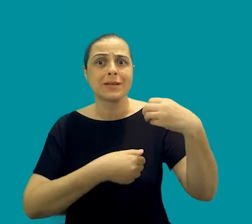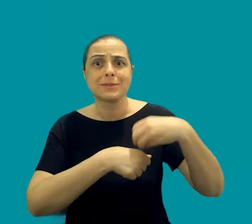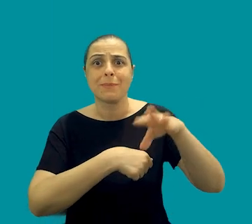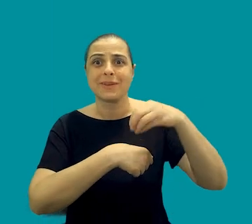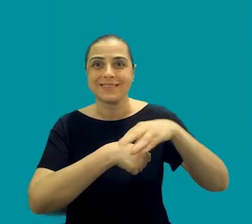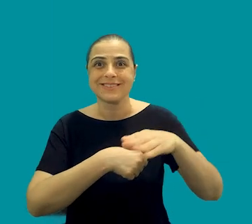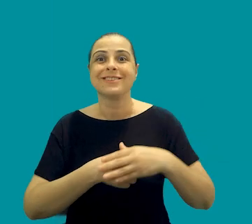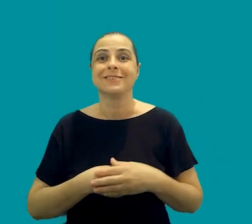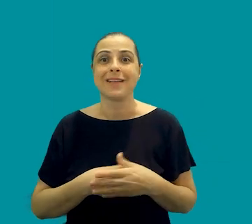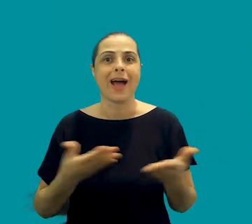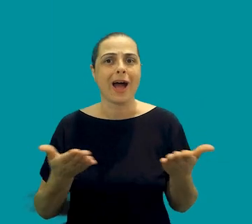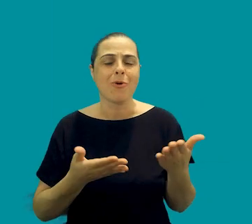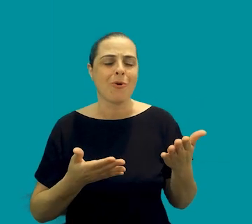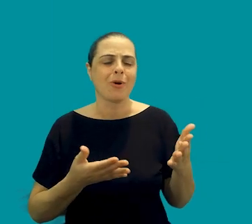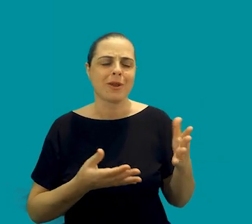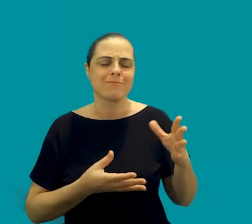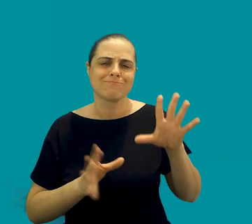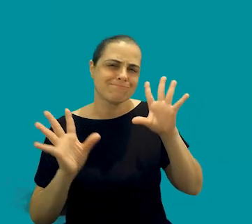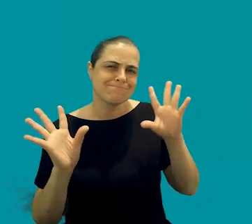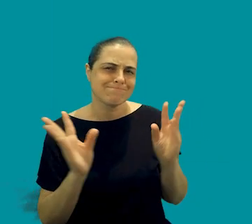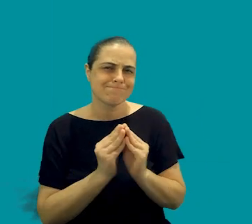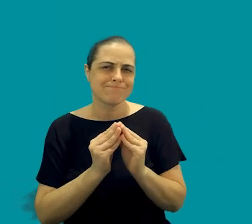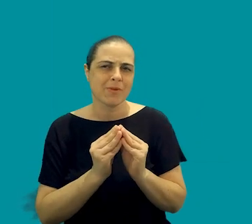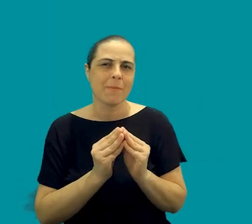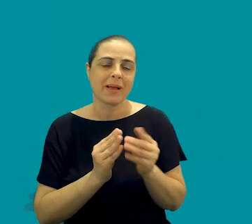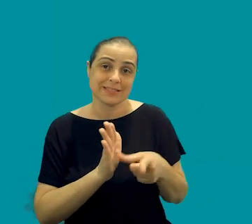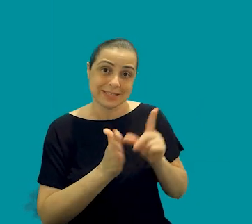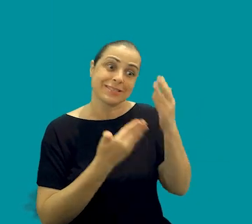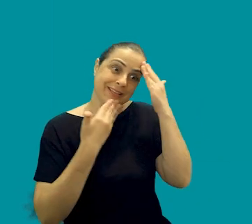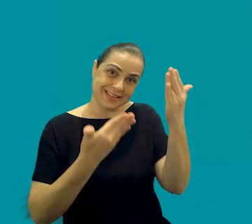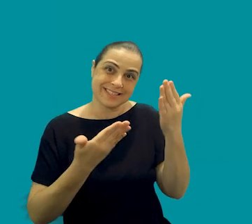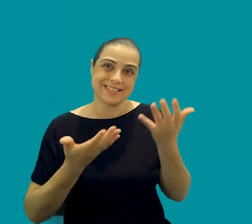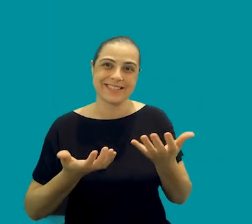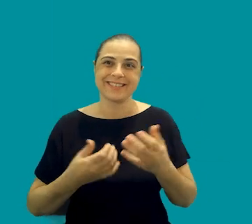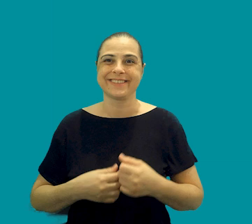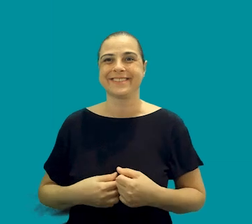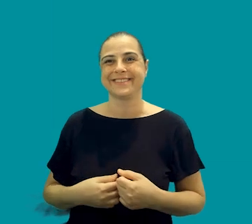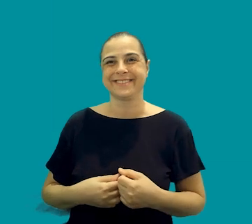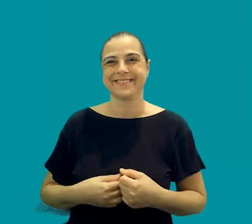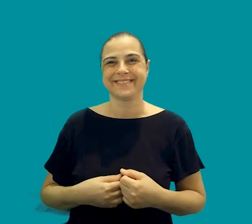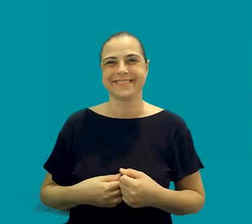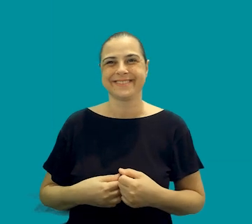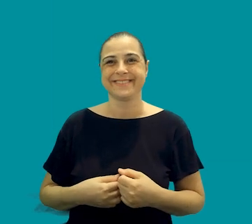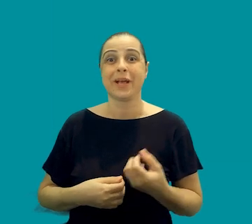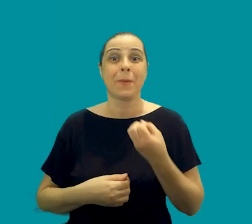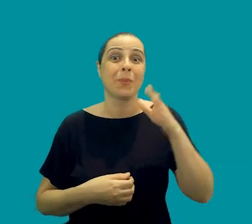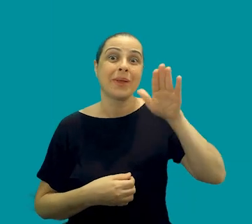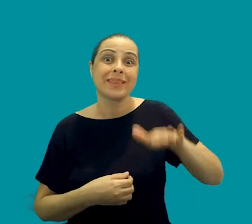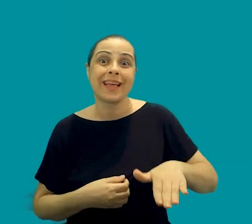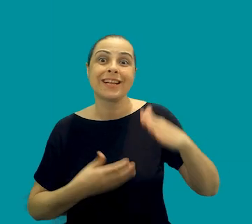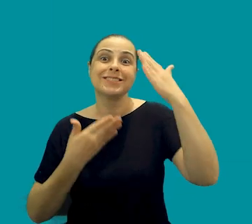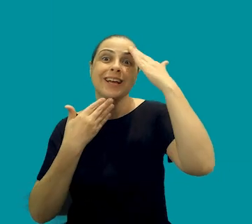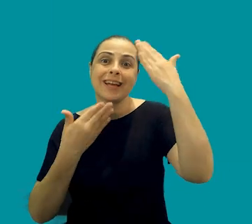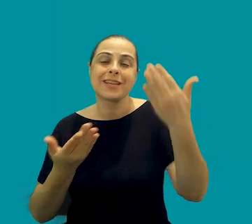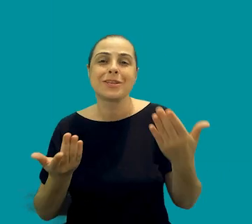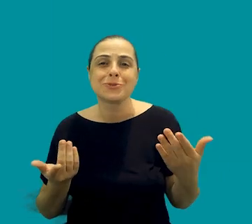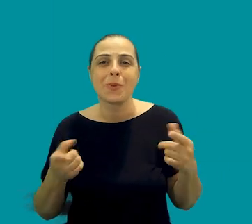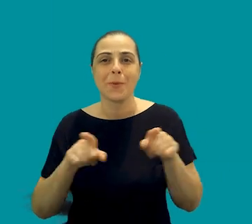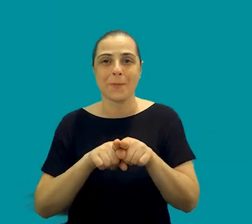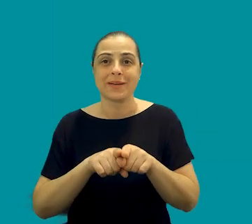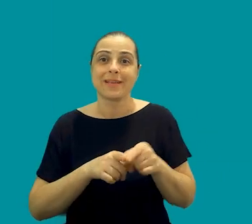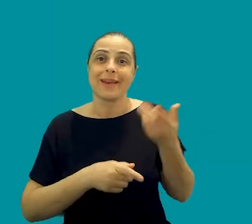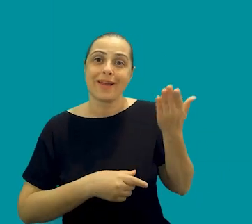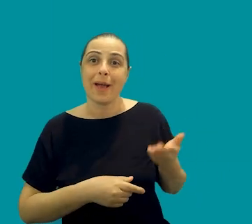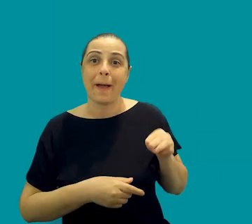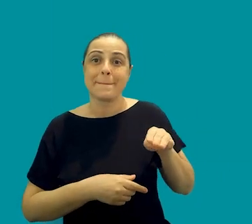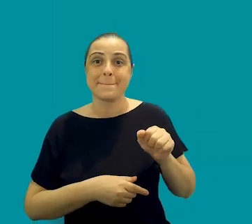eu queria deixar esse último espaço para as últimas palavras de vocês, mas já deixar aqui o nosso agradecimento. Minha parte é agradecer vocês a parceria, né? O